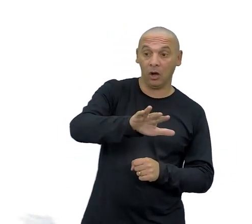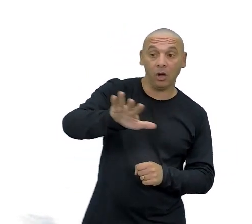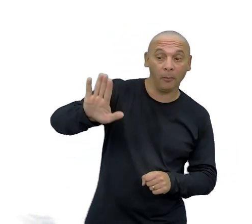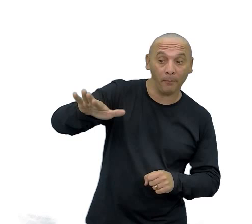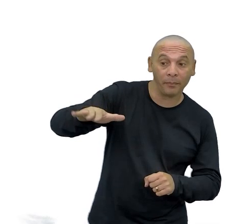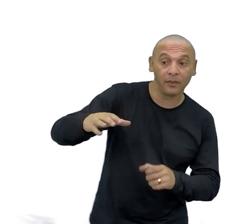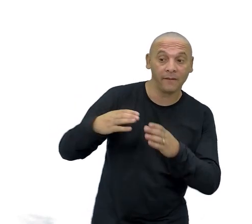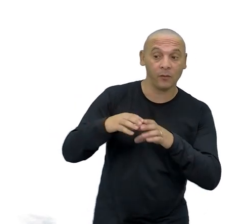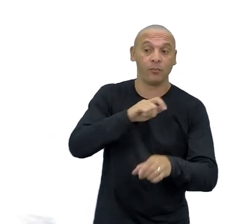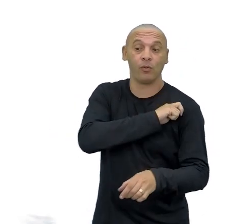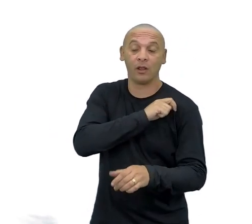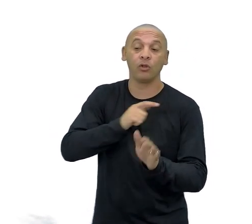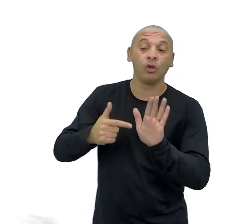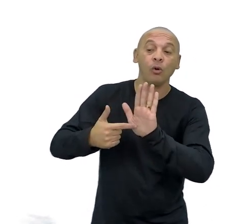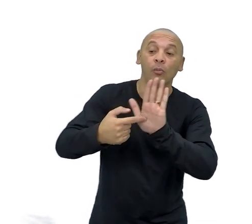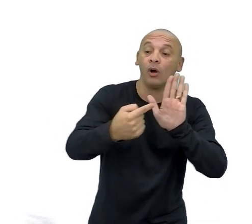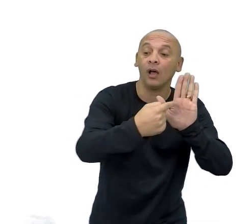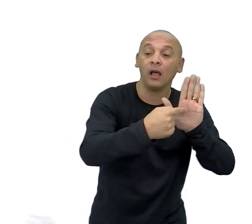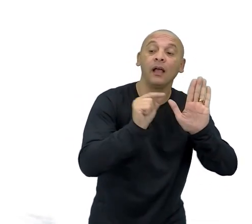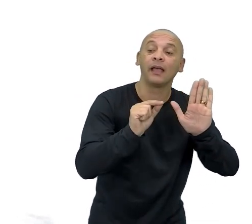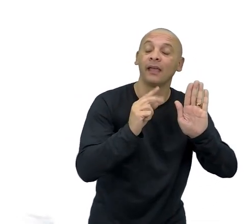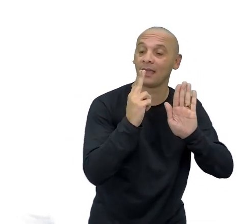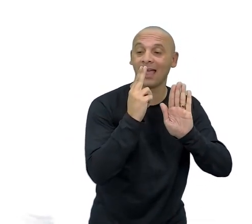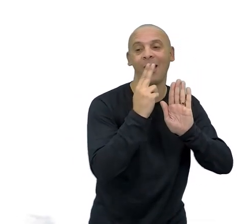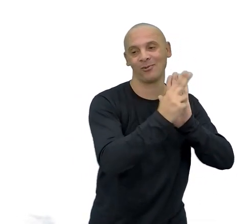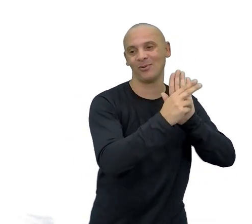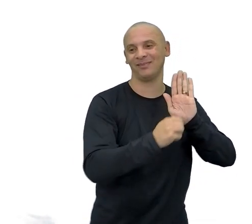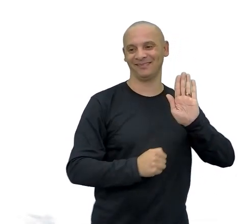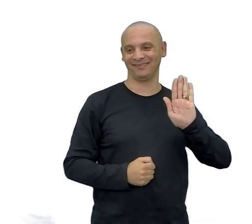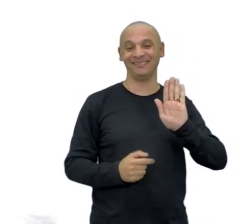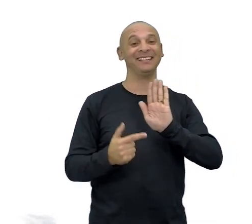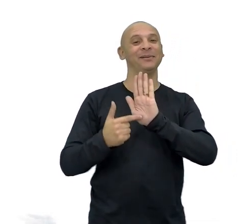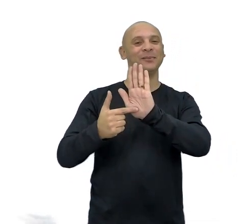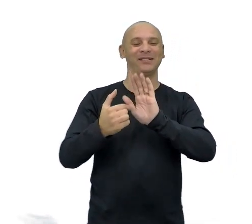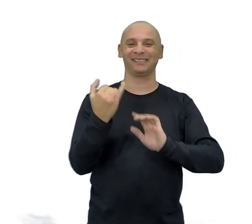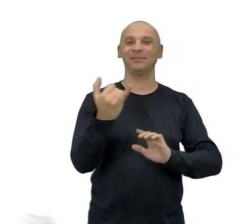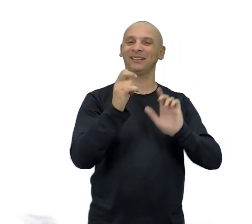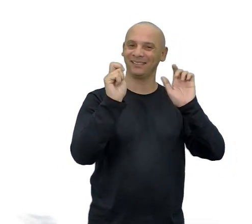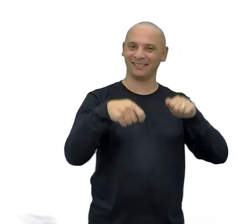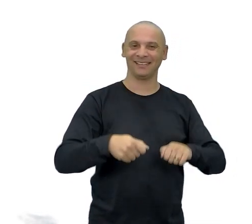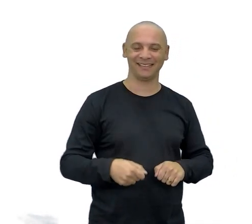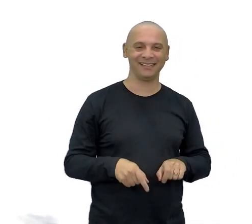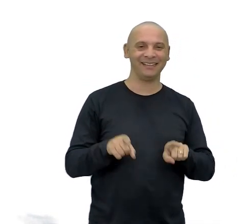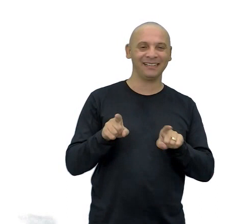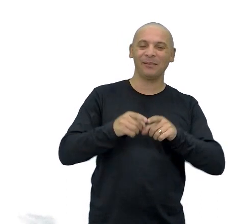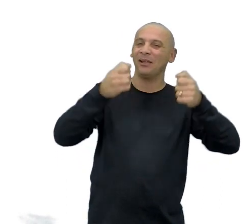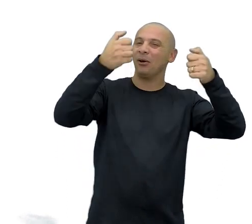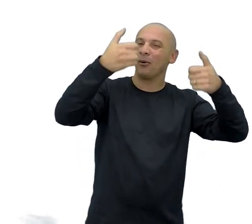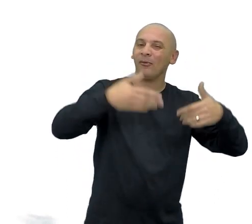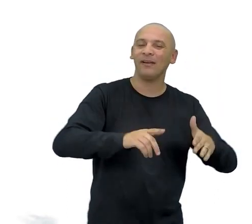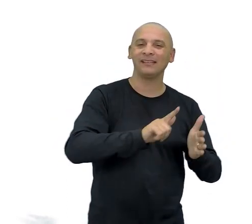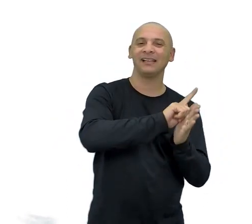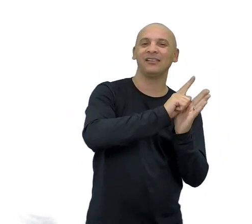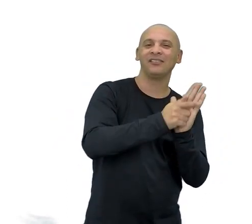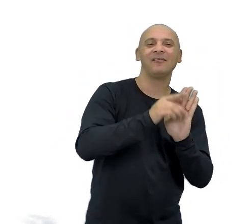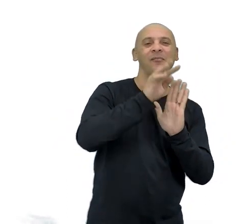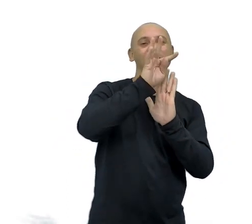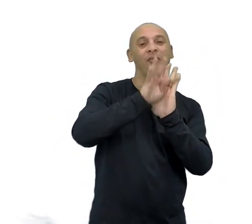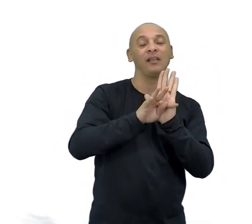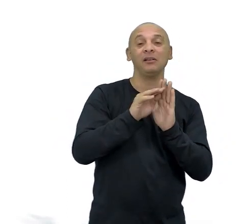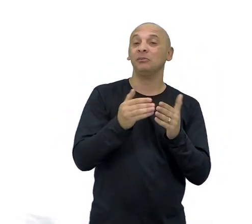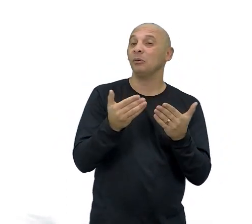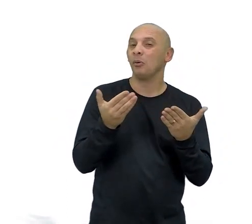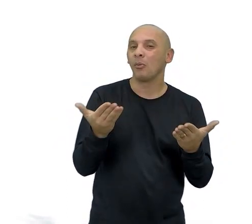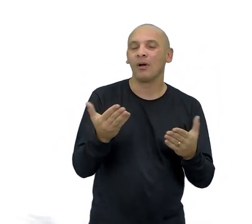figura, né, uma imagem, uma foto, falar um pouco a respeito do gênero textual, se ele já foi